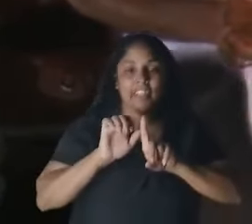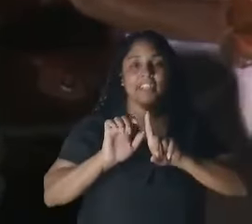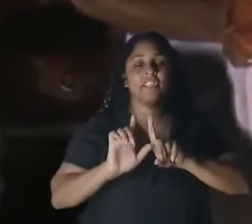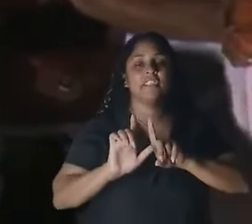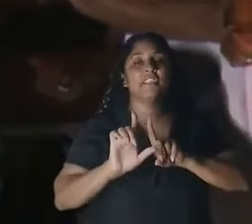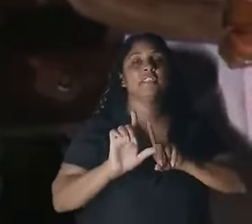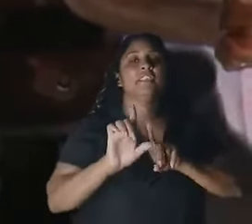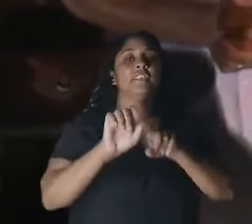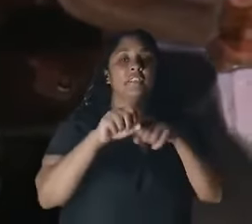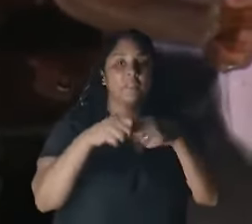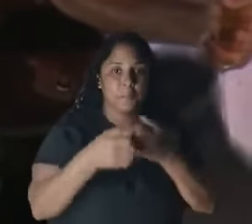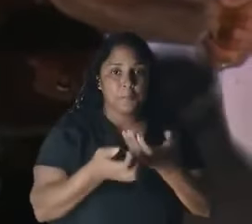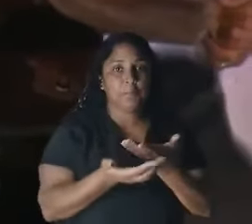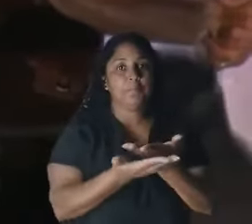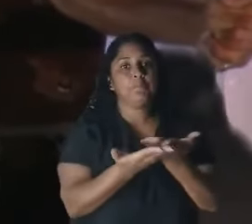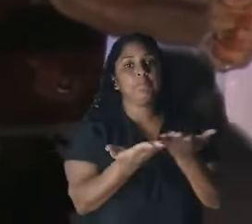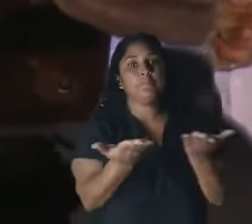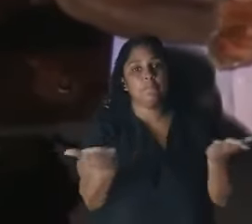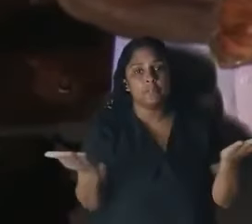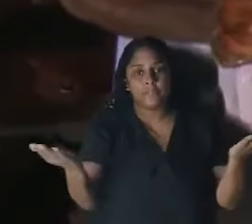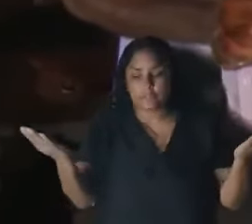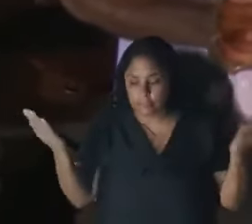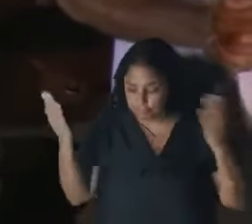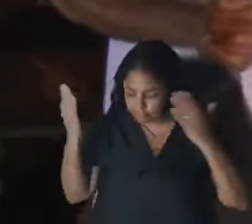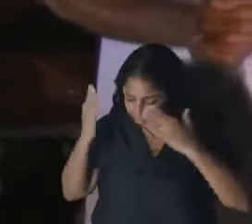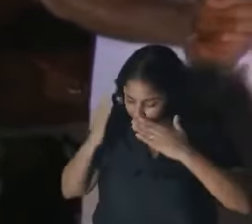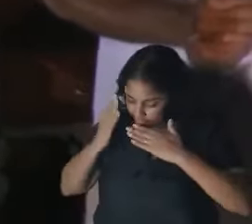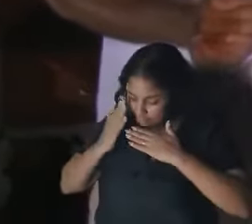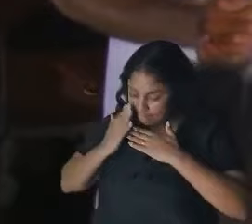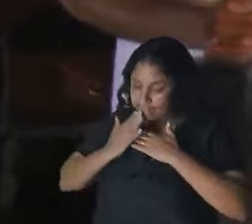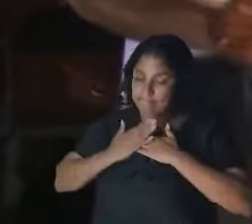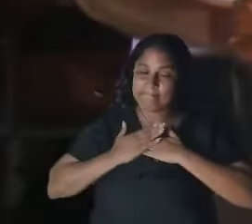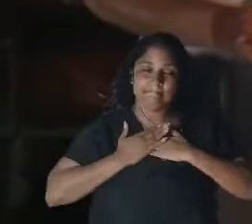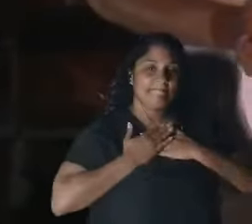Emmanuel junto a